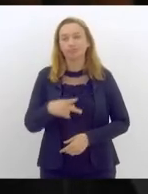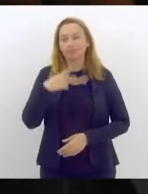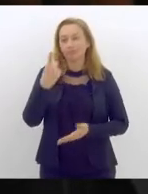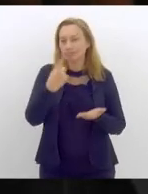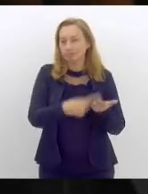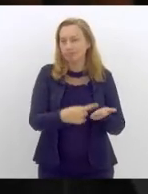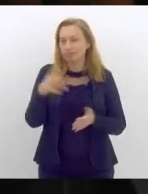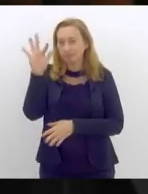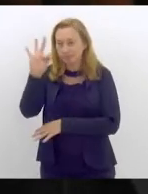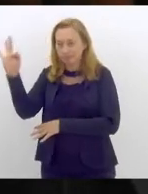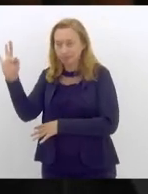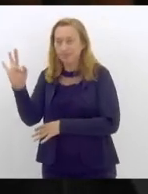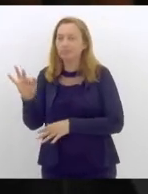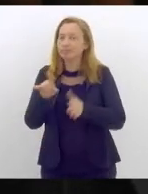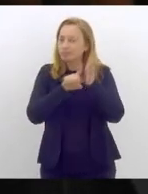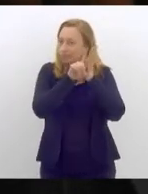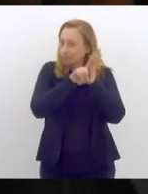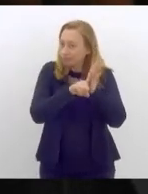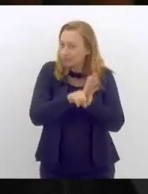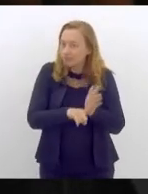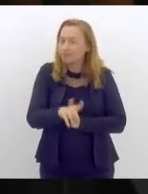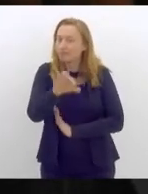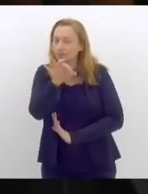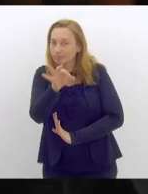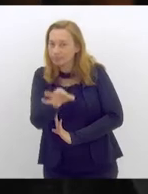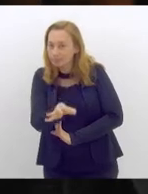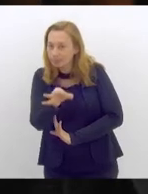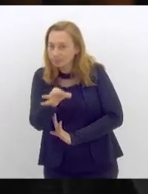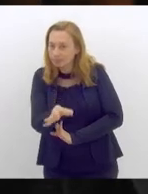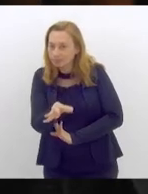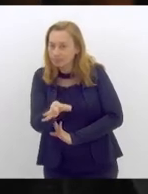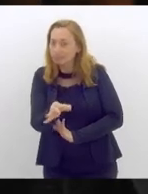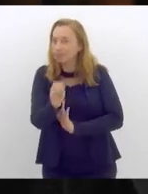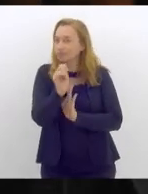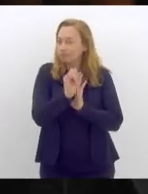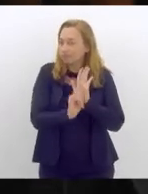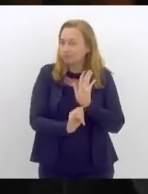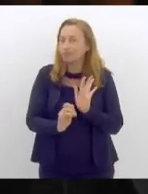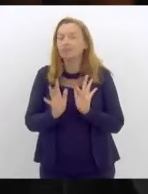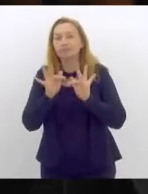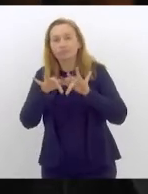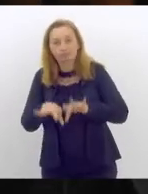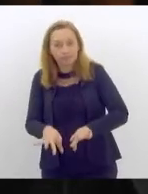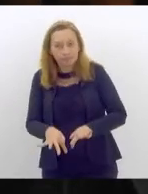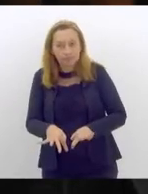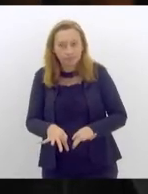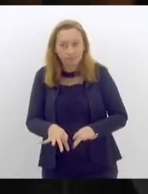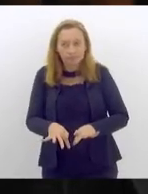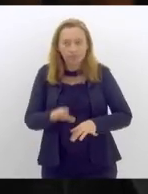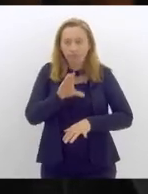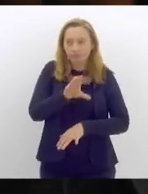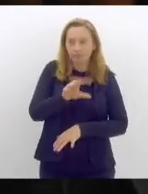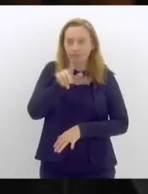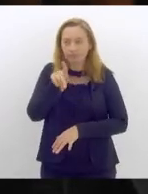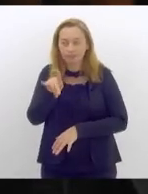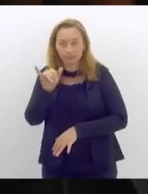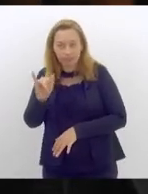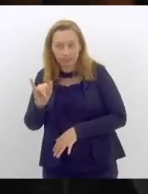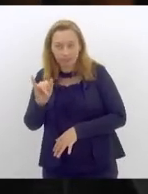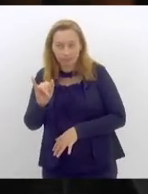federativo porque vamos examinar exatamente o relatório final da CPI